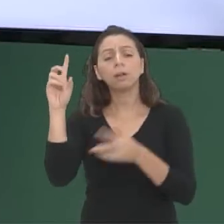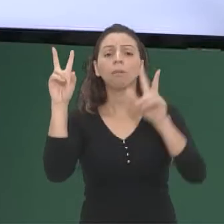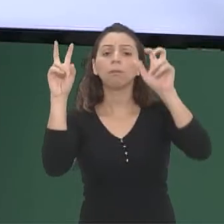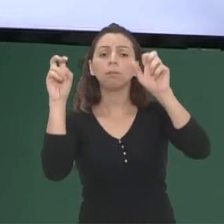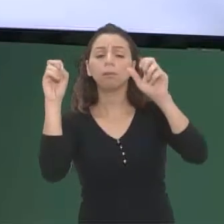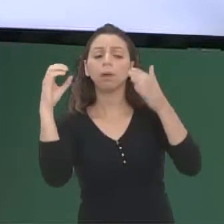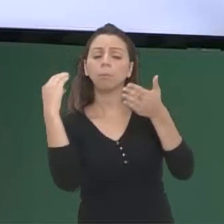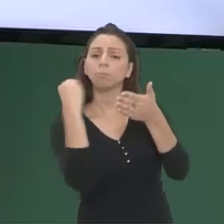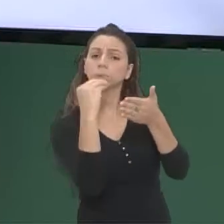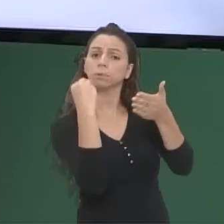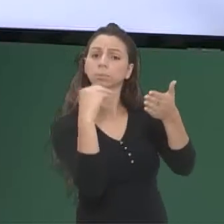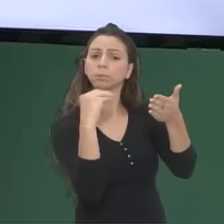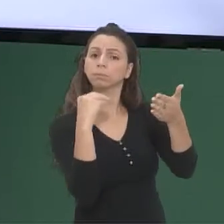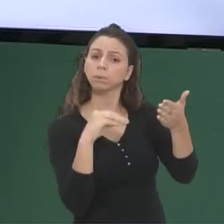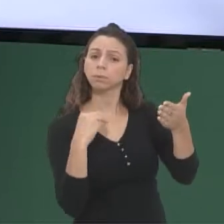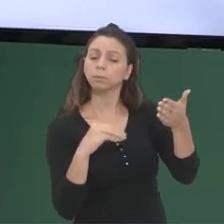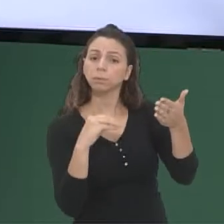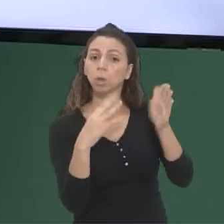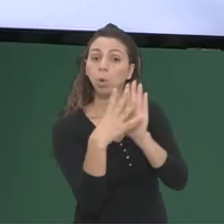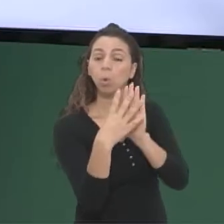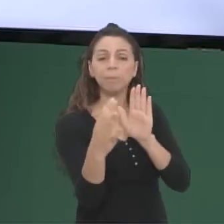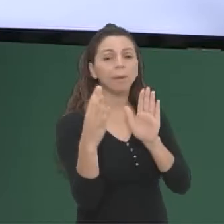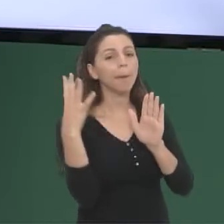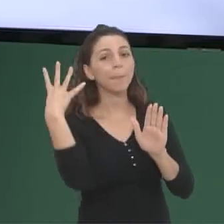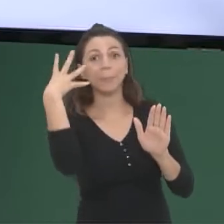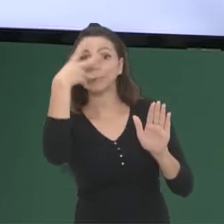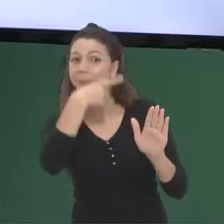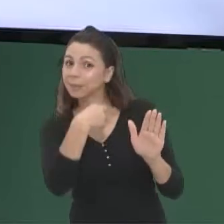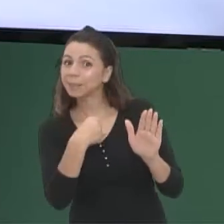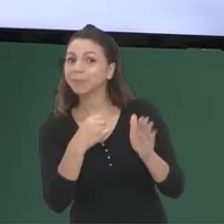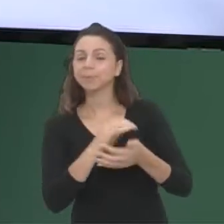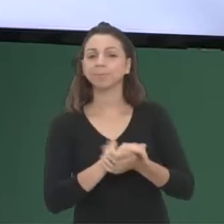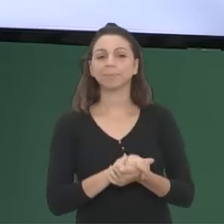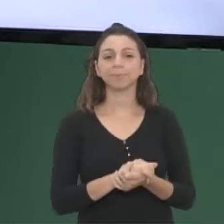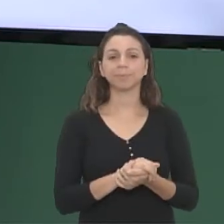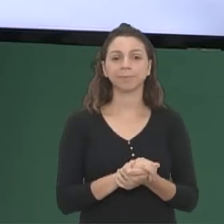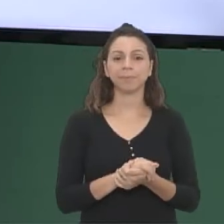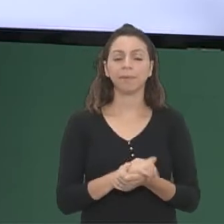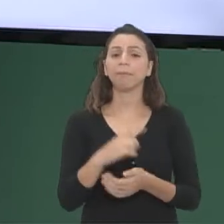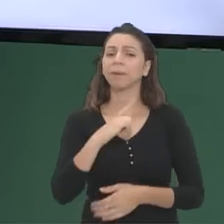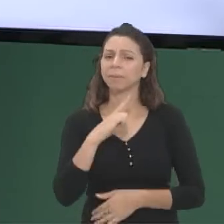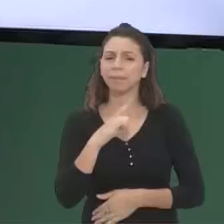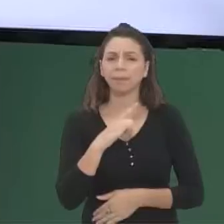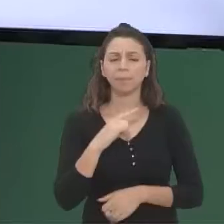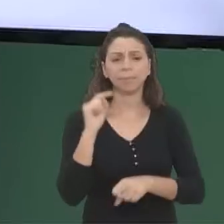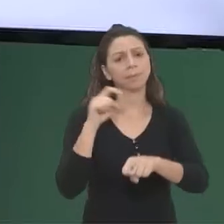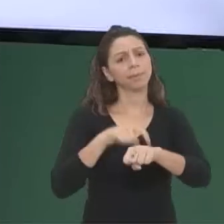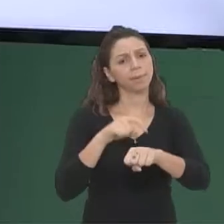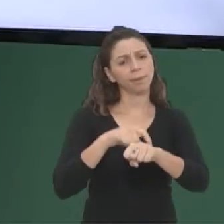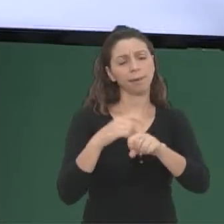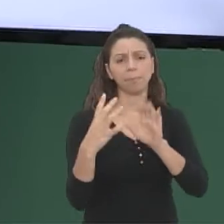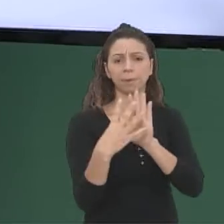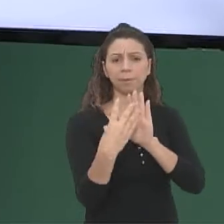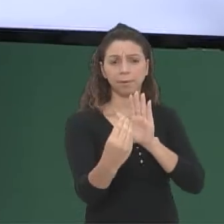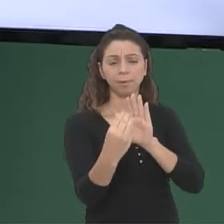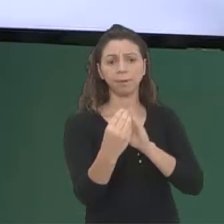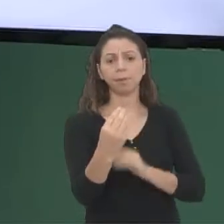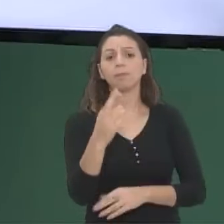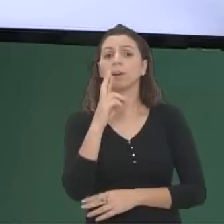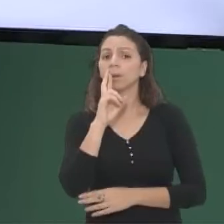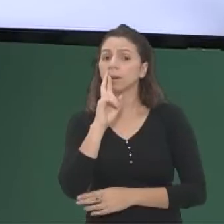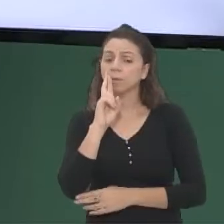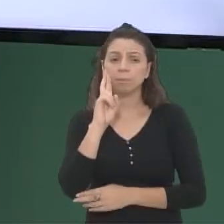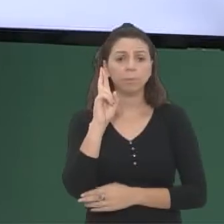trabalhando e você vai copiar bem caprichado, com a letra bem bonita. Você vai ter o tempo para copiar, você vai responder